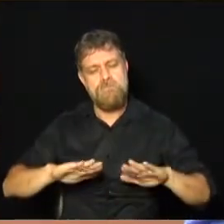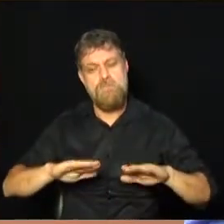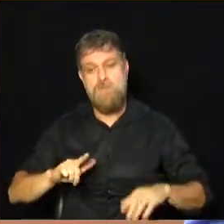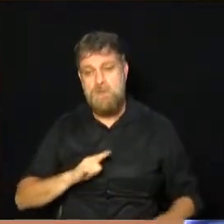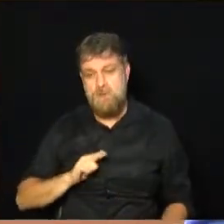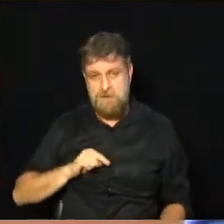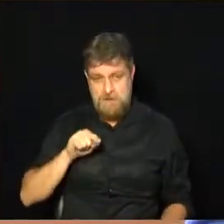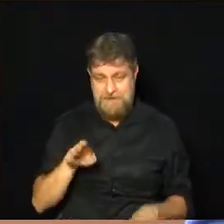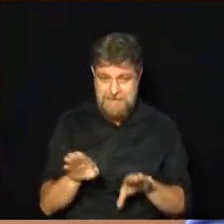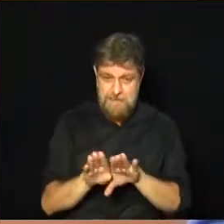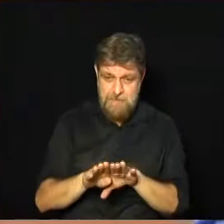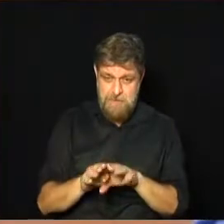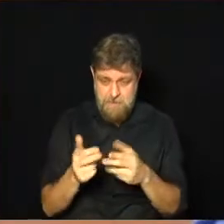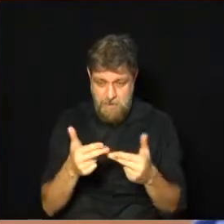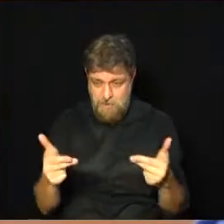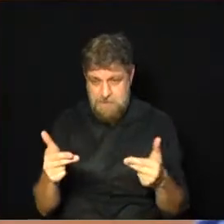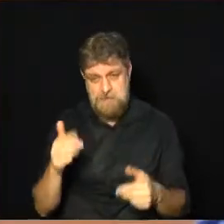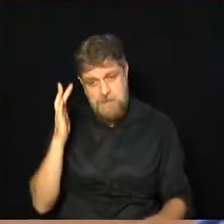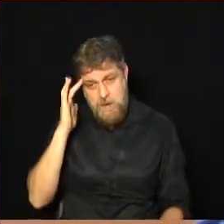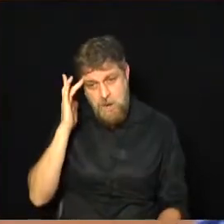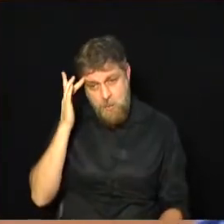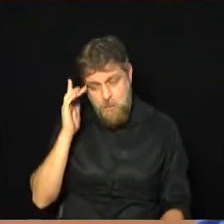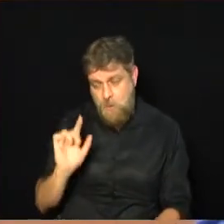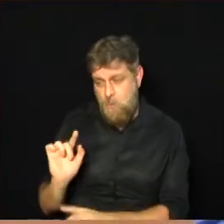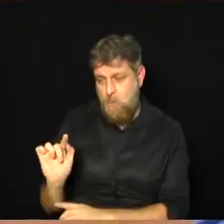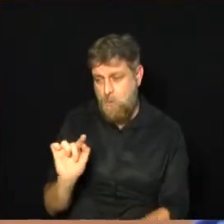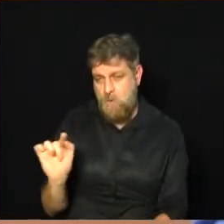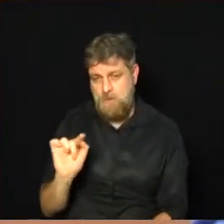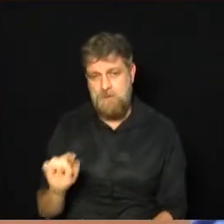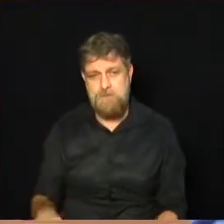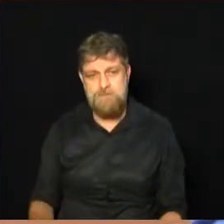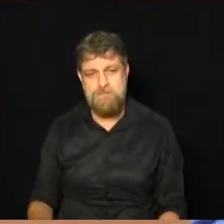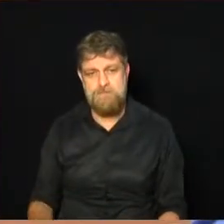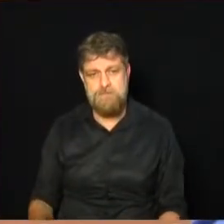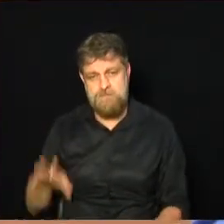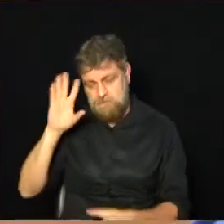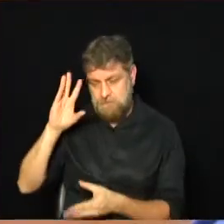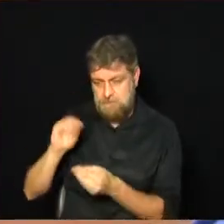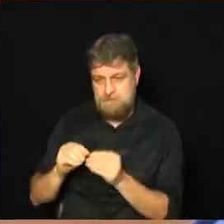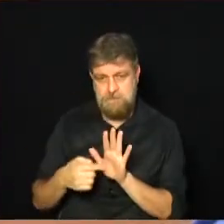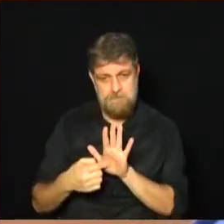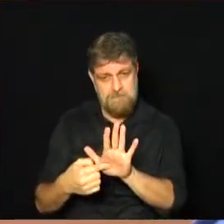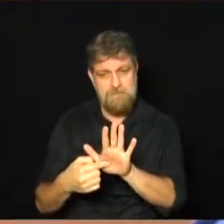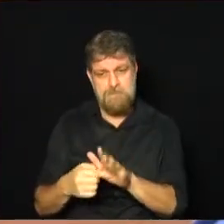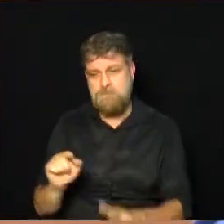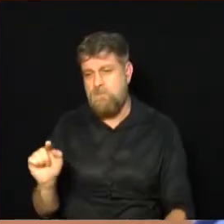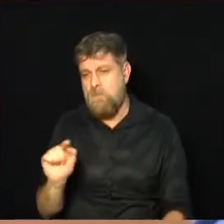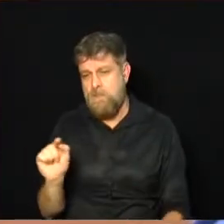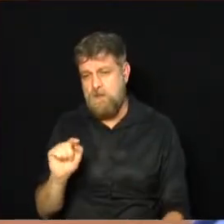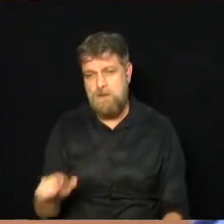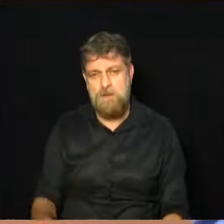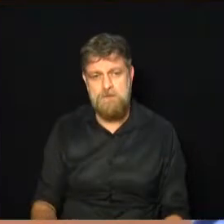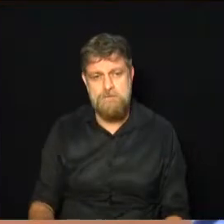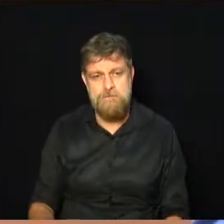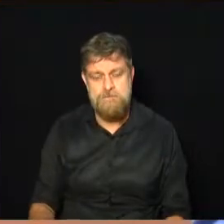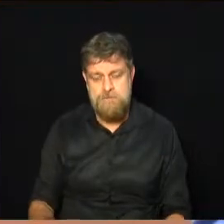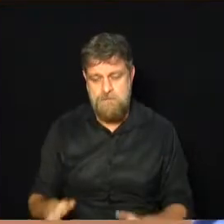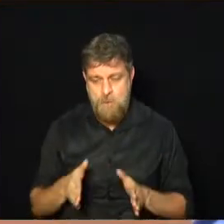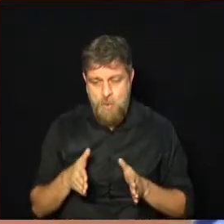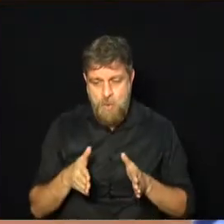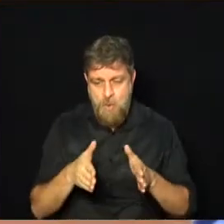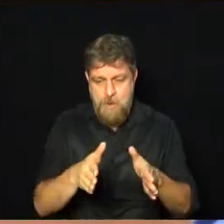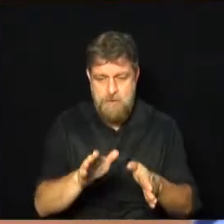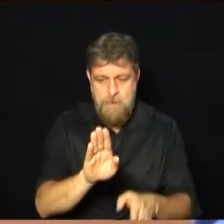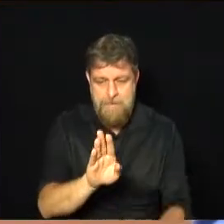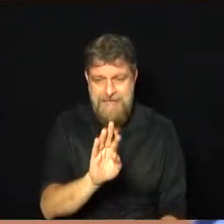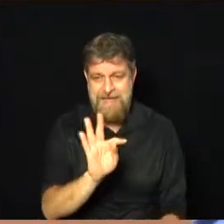tem uma outra coisa, que eu acho que que eu encerraria essa exposição inicial, dizendo o seguinte, que o BRT ele tem